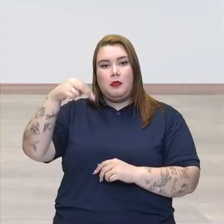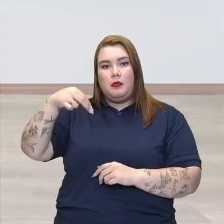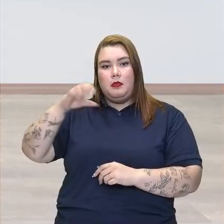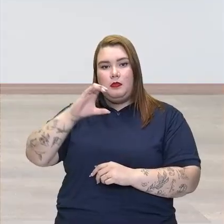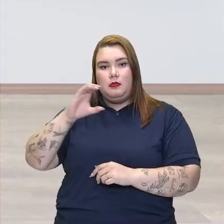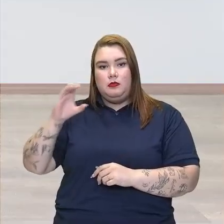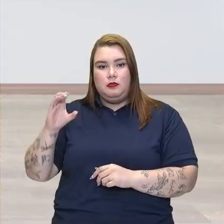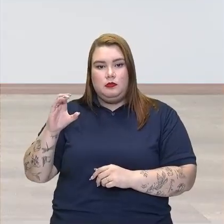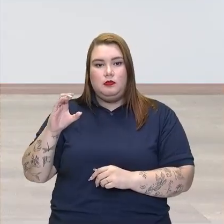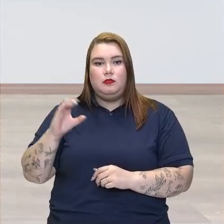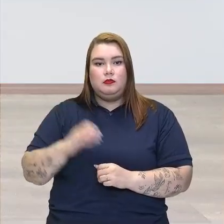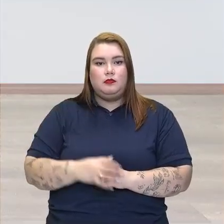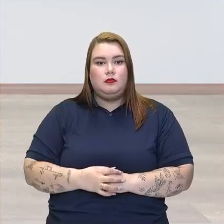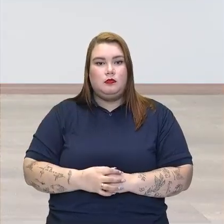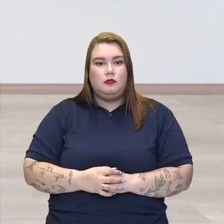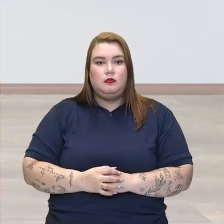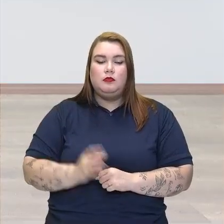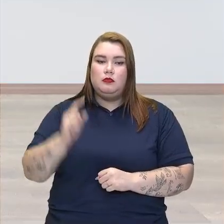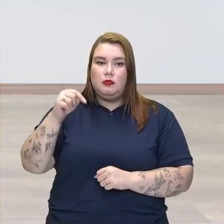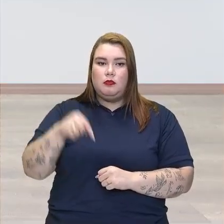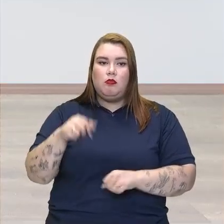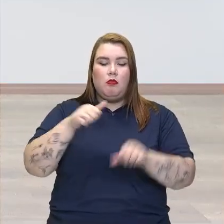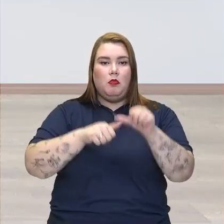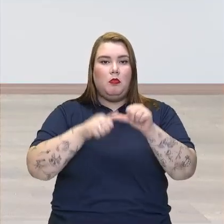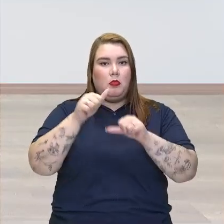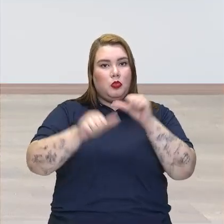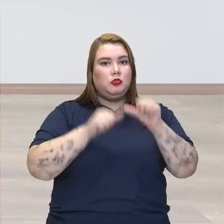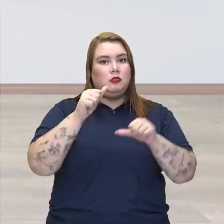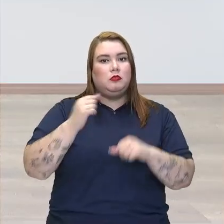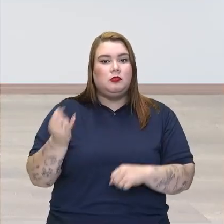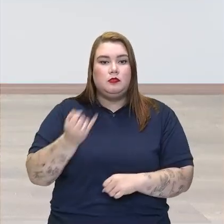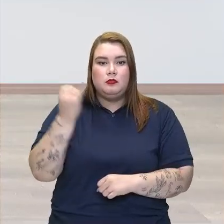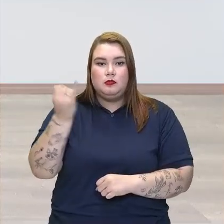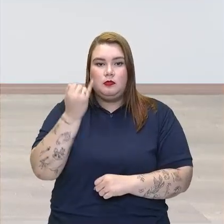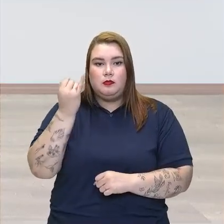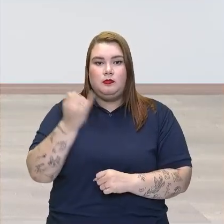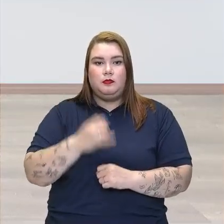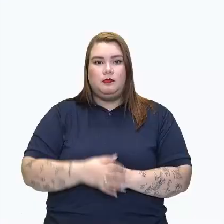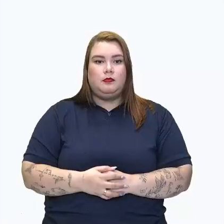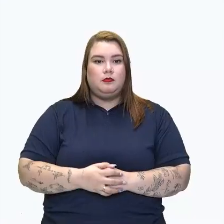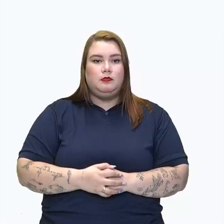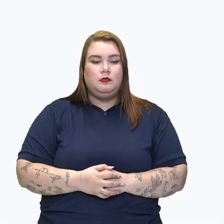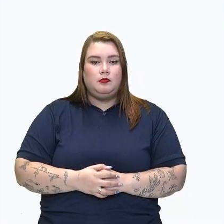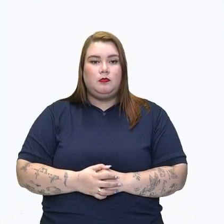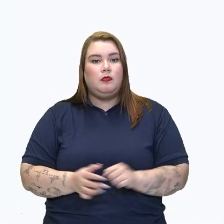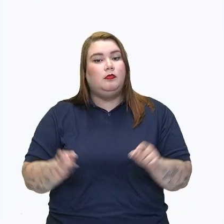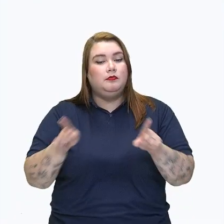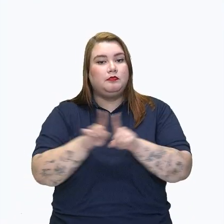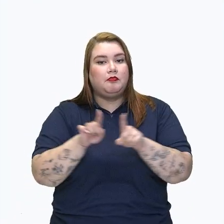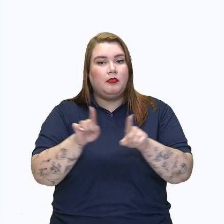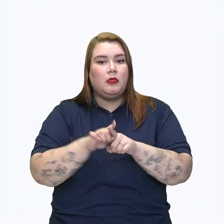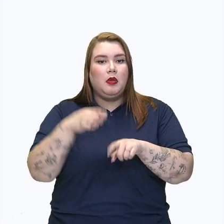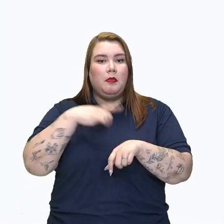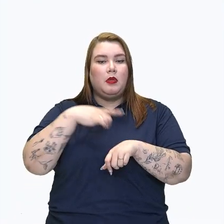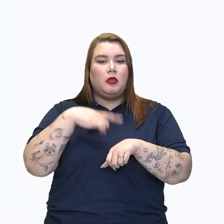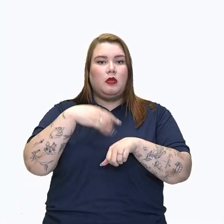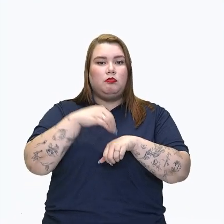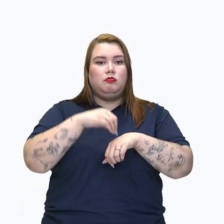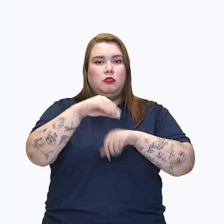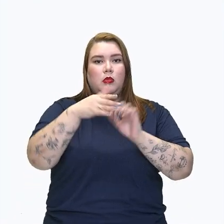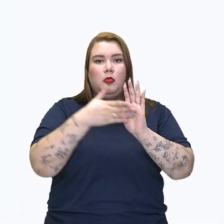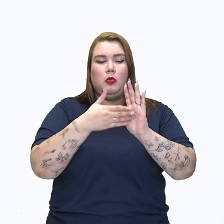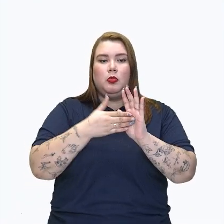são realmente uma mudança importante, né. Ela busca também, professores, contextualizar conteúdos